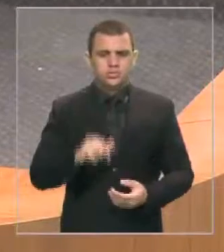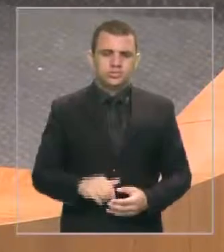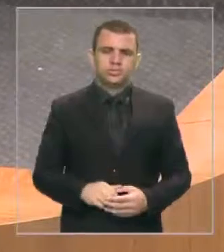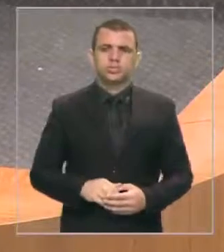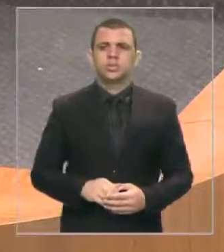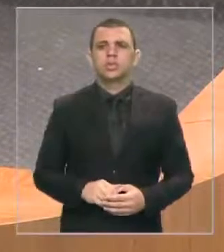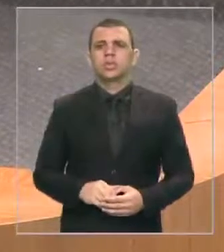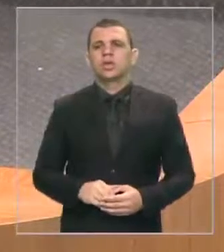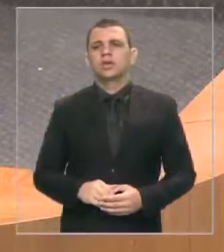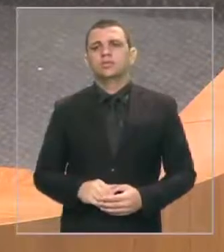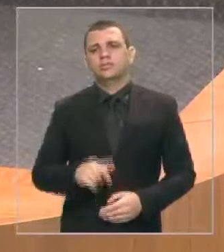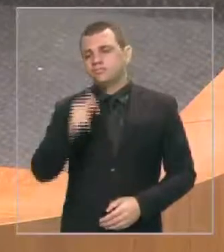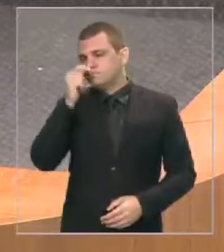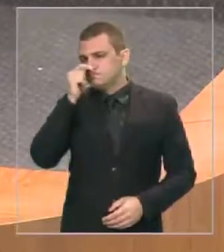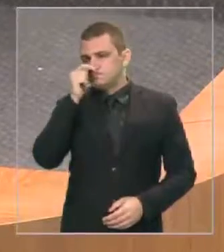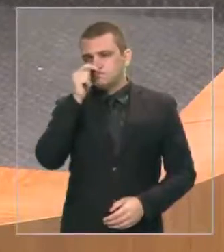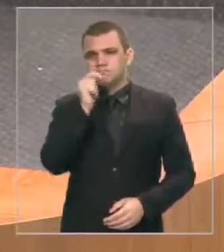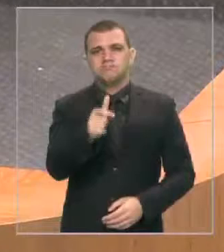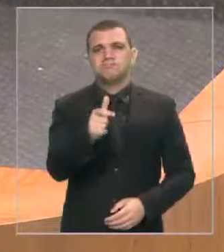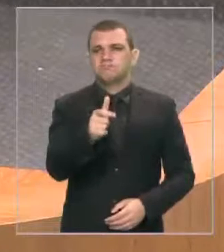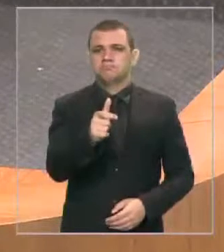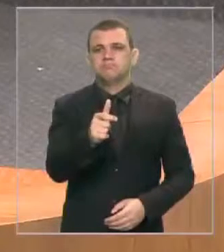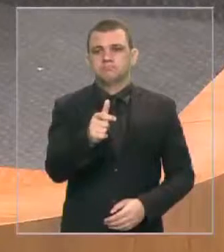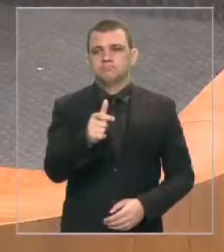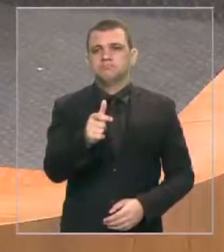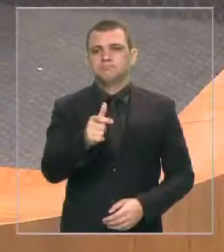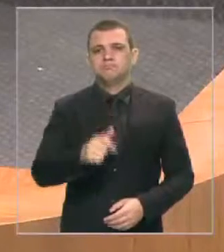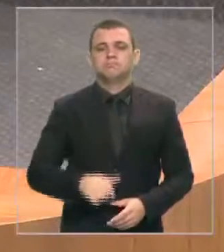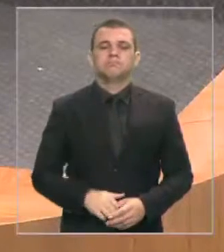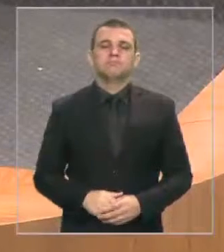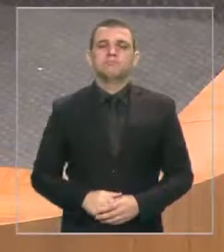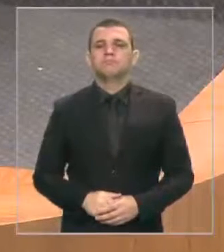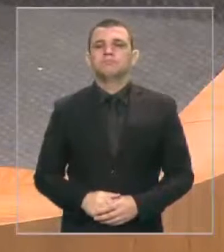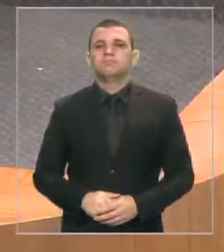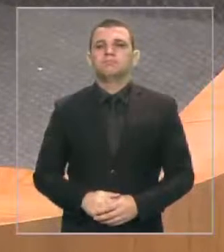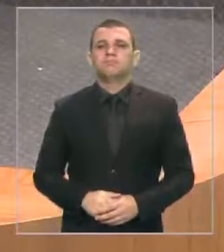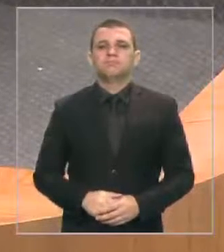que é um trecho muito interessante desse livro.